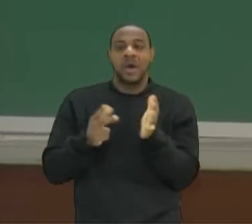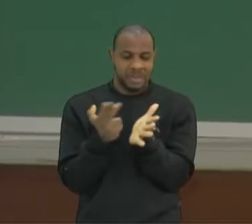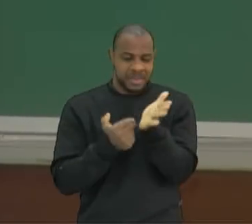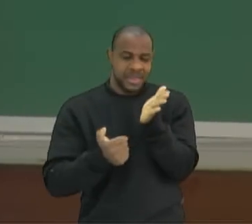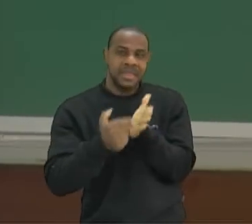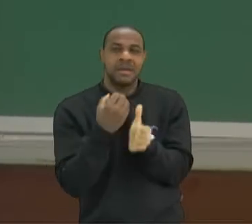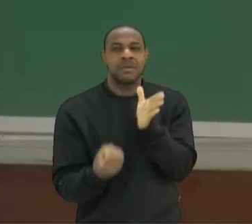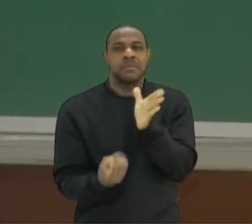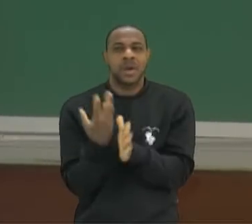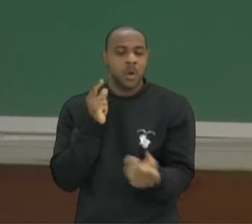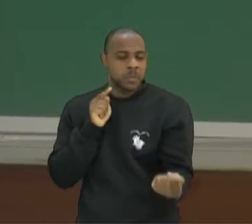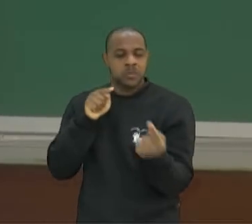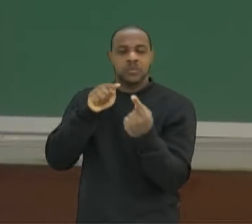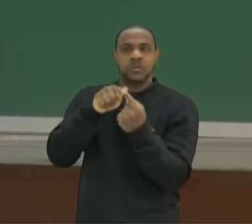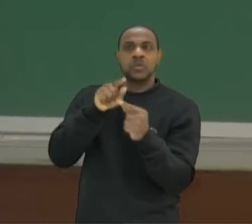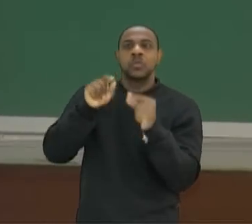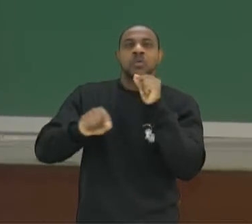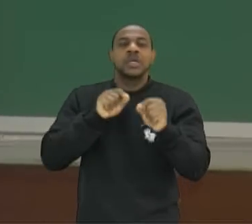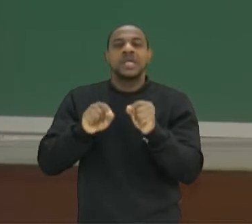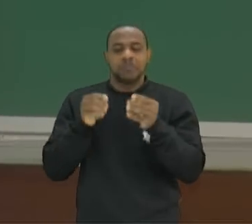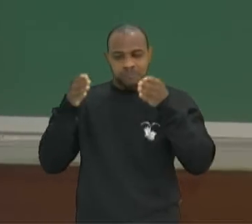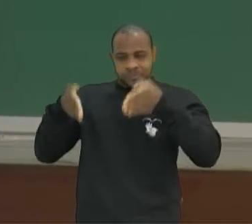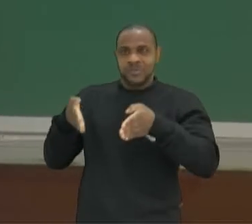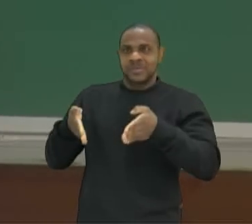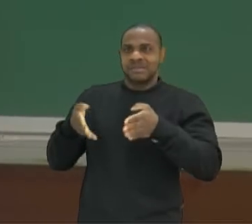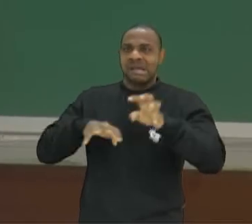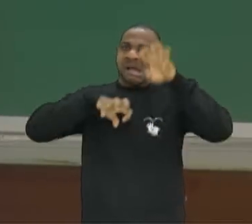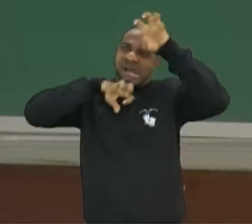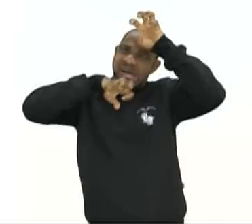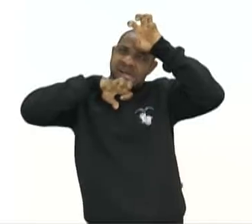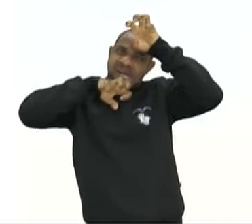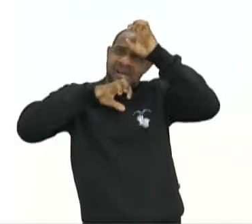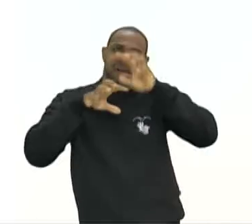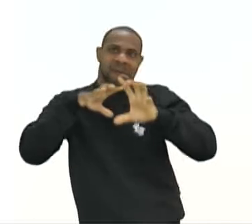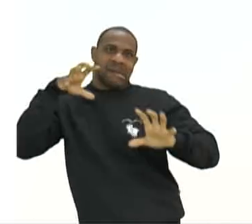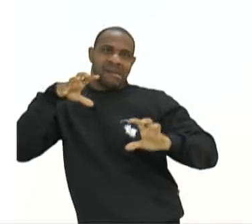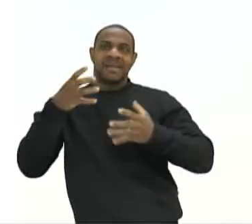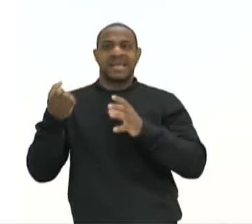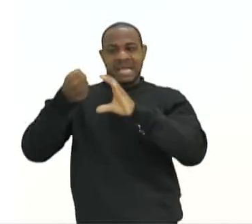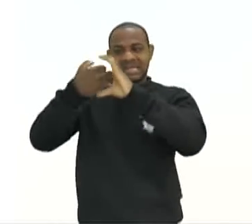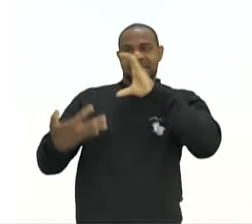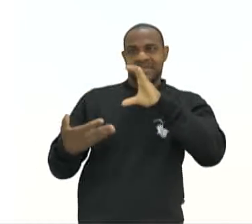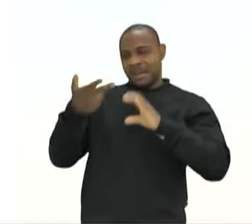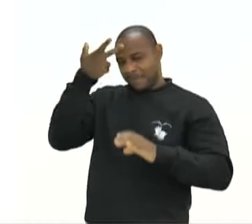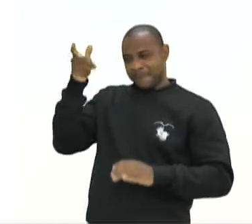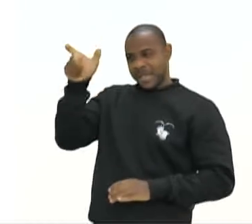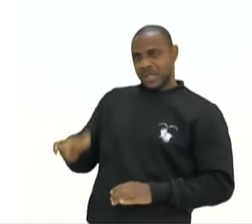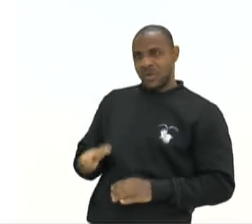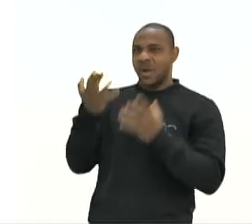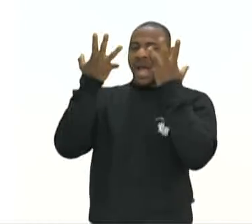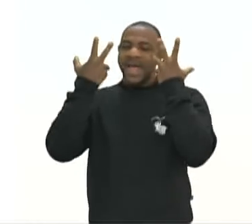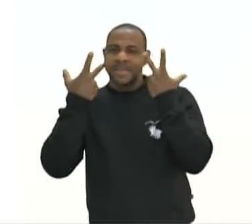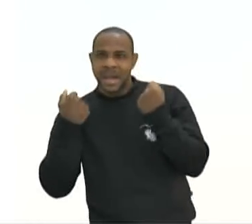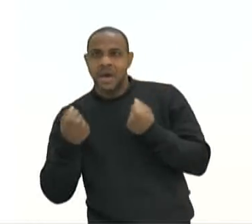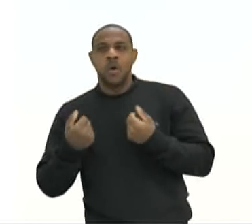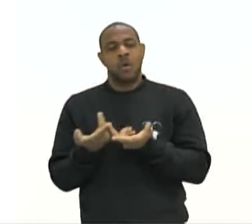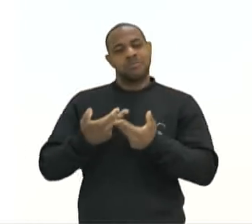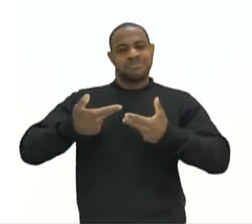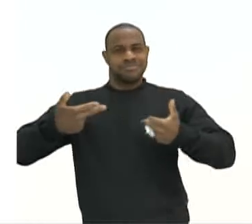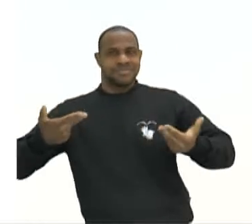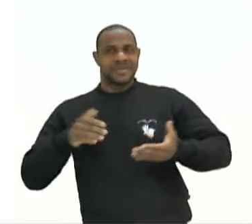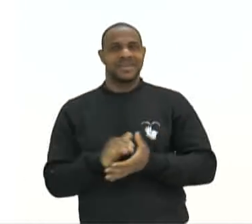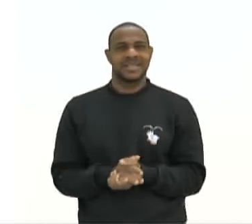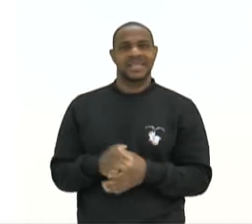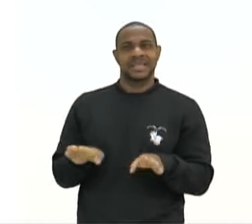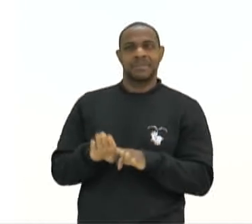criado com o objetivo de enfatizar e exagerar as características de pessoas, animais ou objetos.